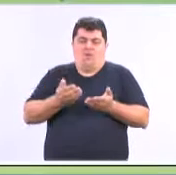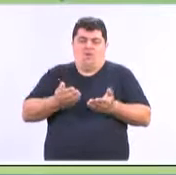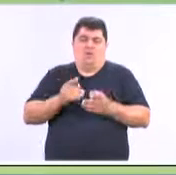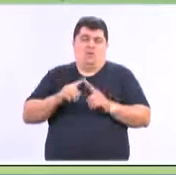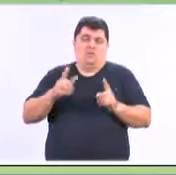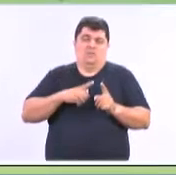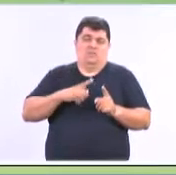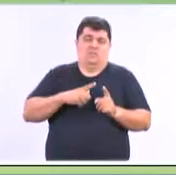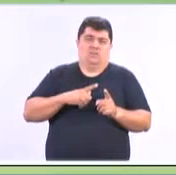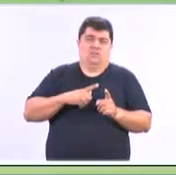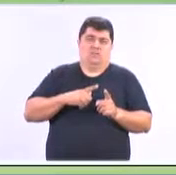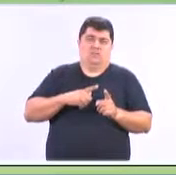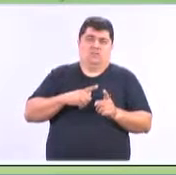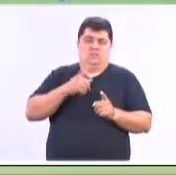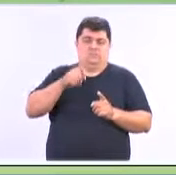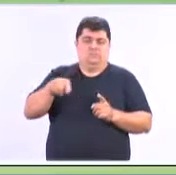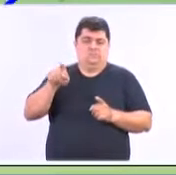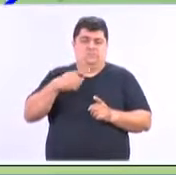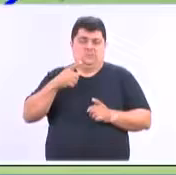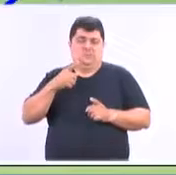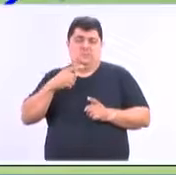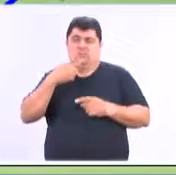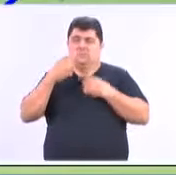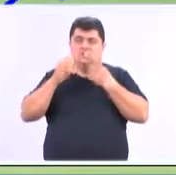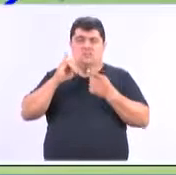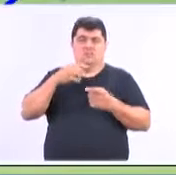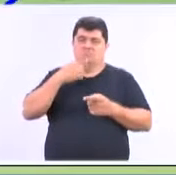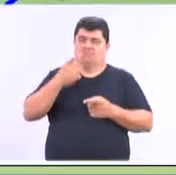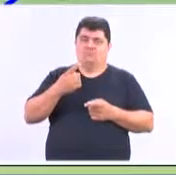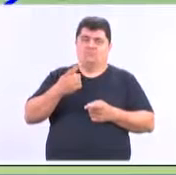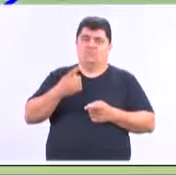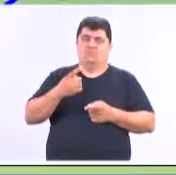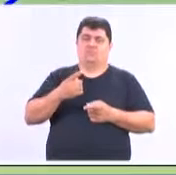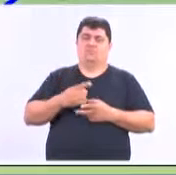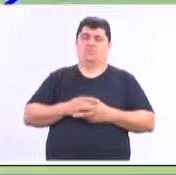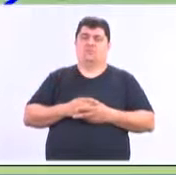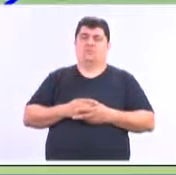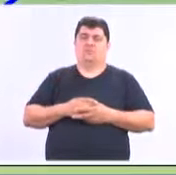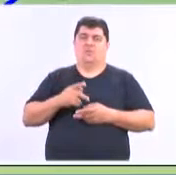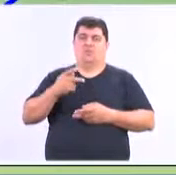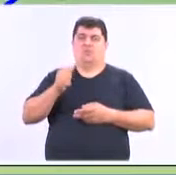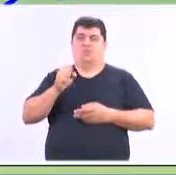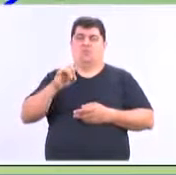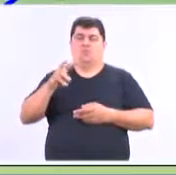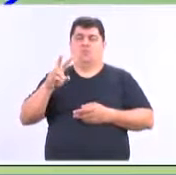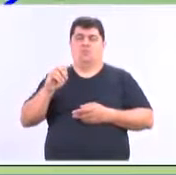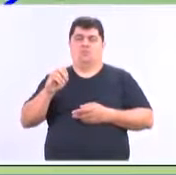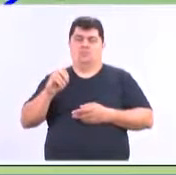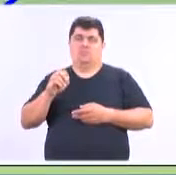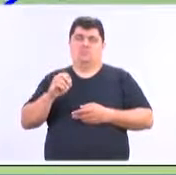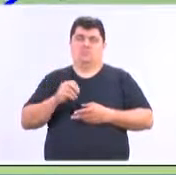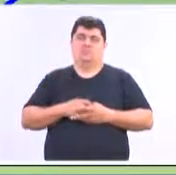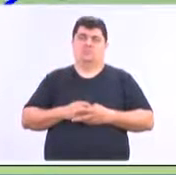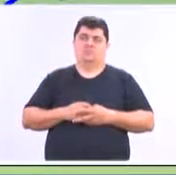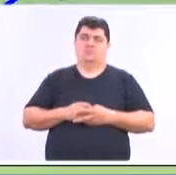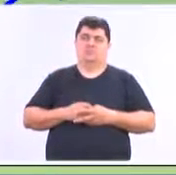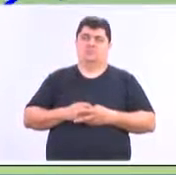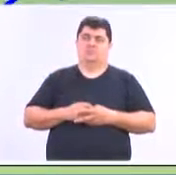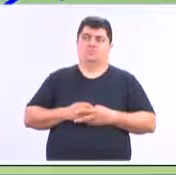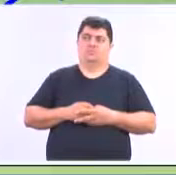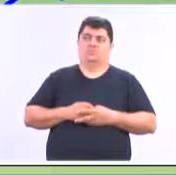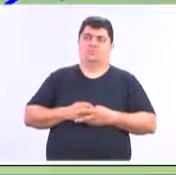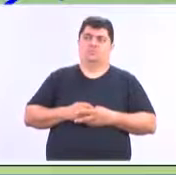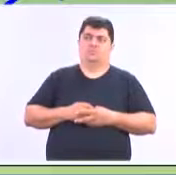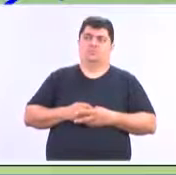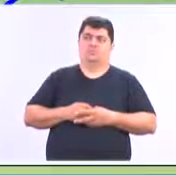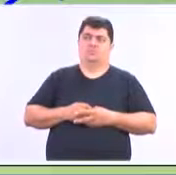tem alguma coisa que vede, mesmo que ele se encaixe, ele não é considerado caixa ou equivalente de caixa. Isso aqui também